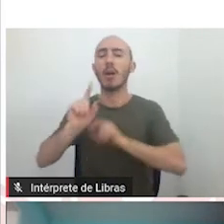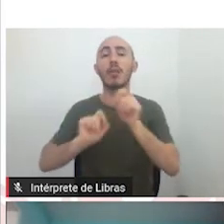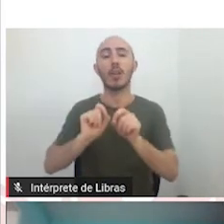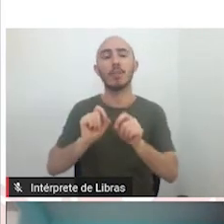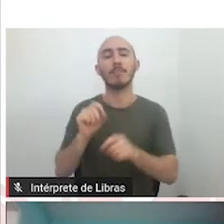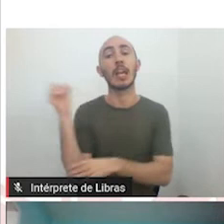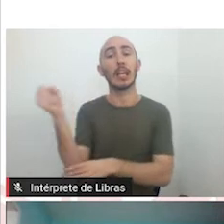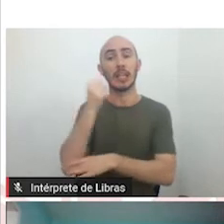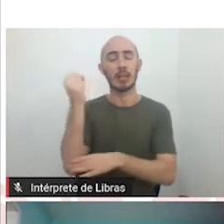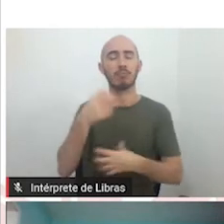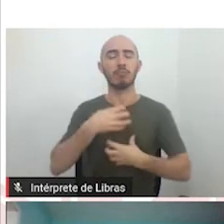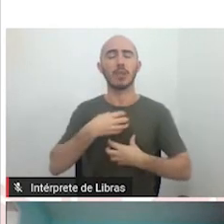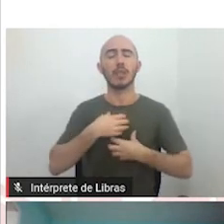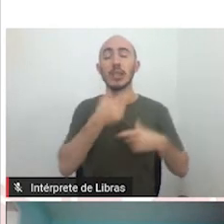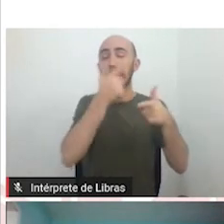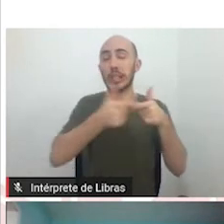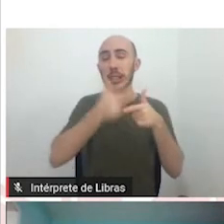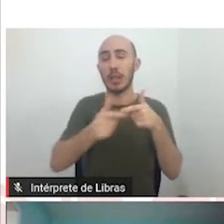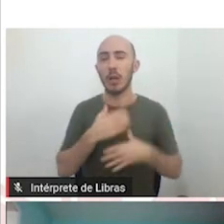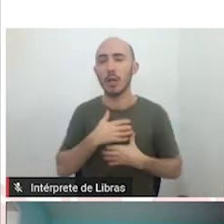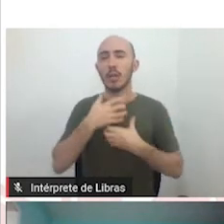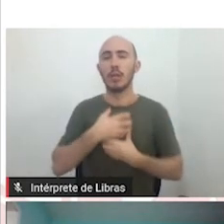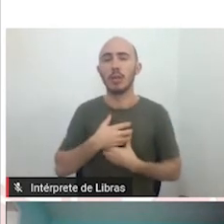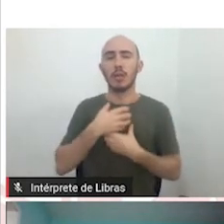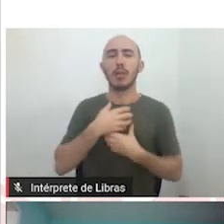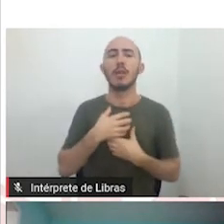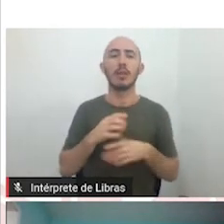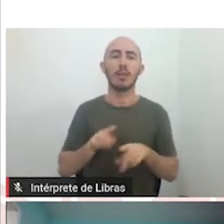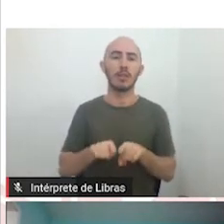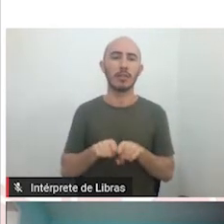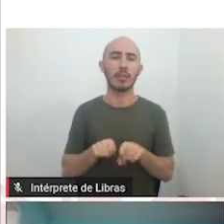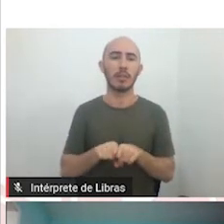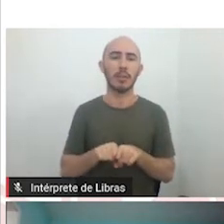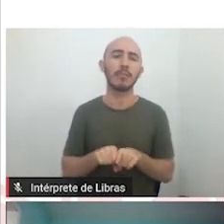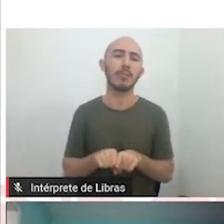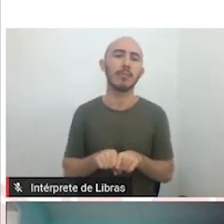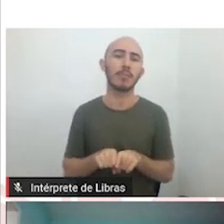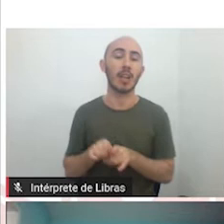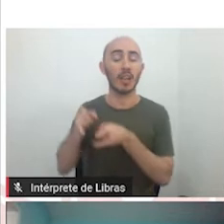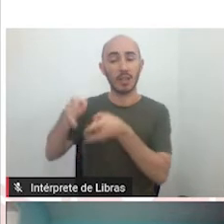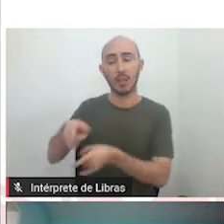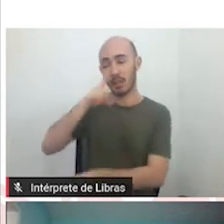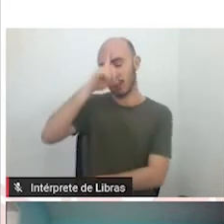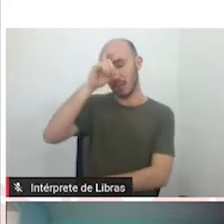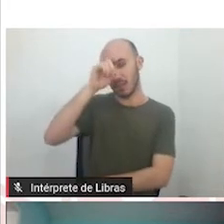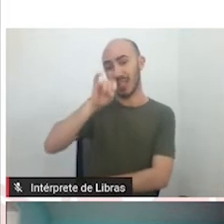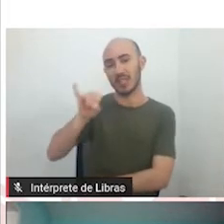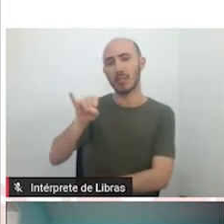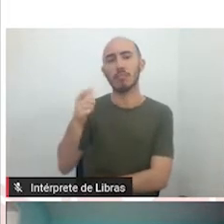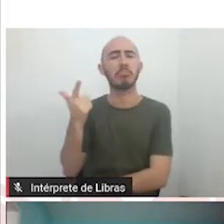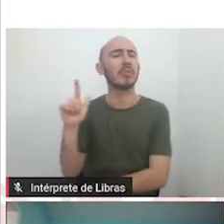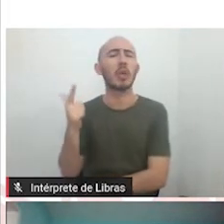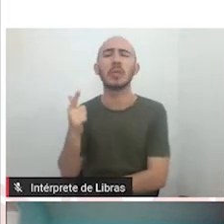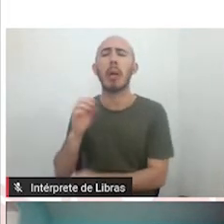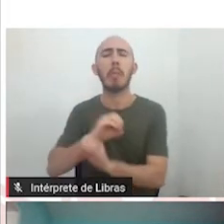alarme que vai evoluir com SARAG, e podemos considerar o internamento em pacientes que não têm sinal de gravidade, nem sinal de